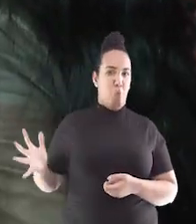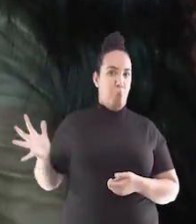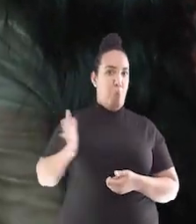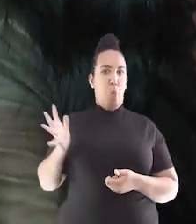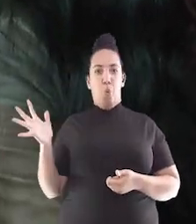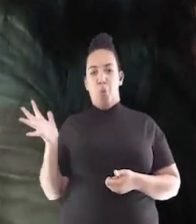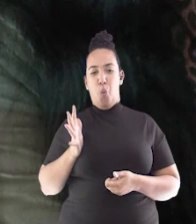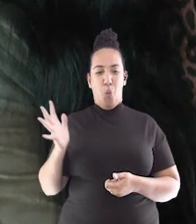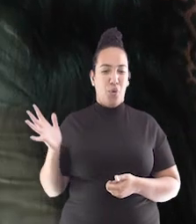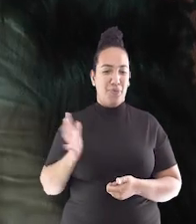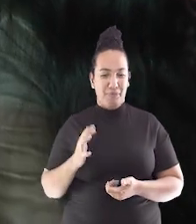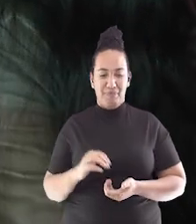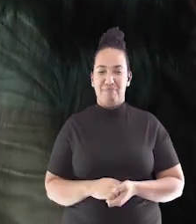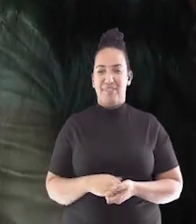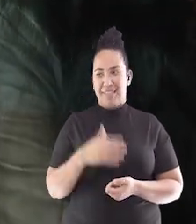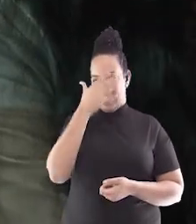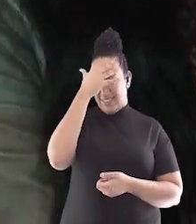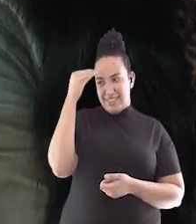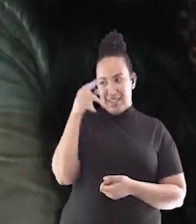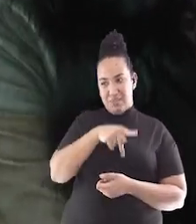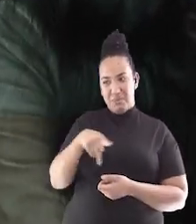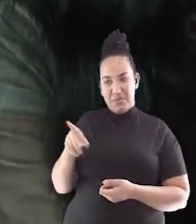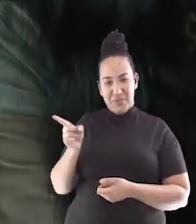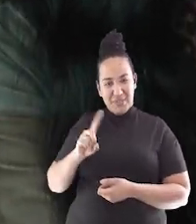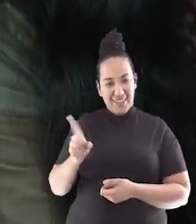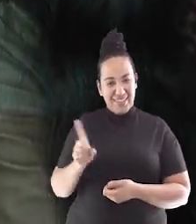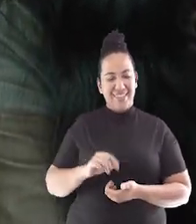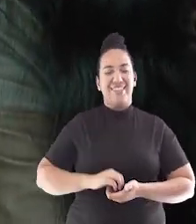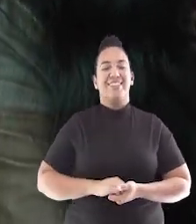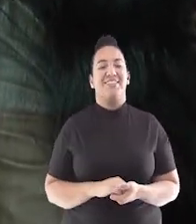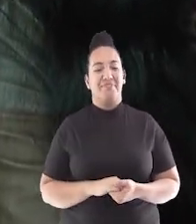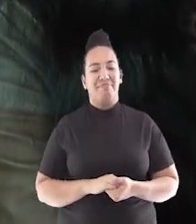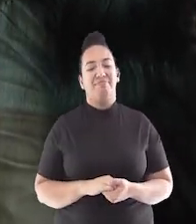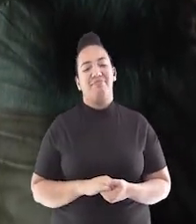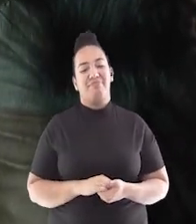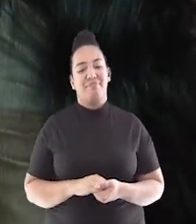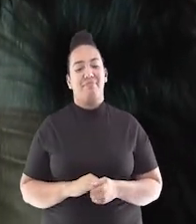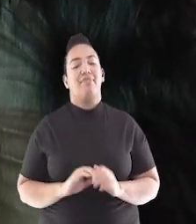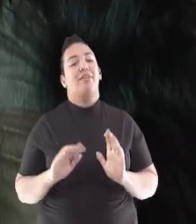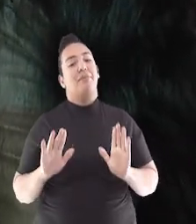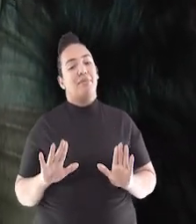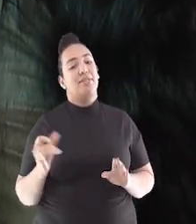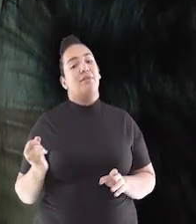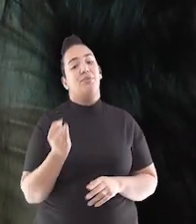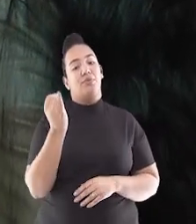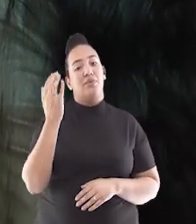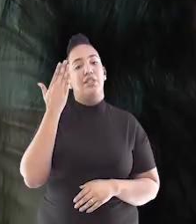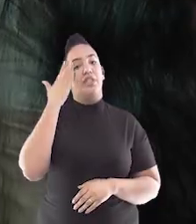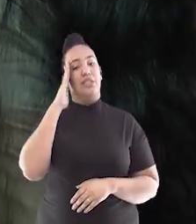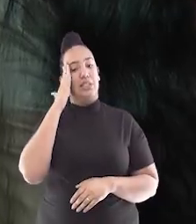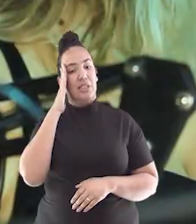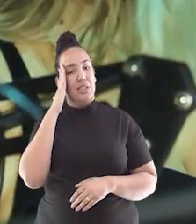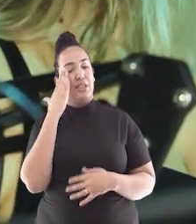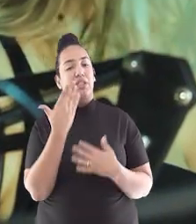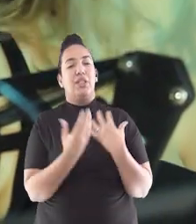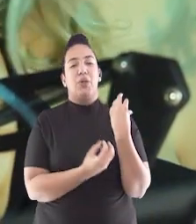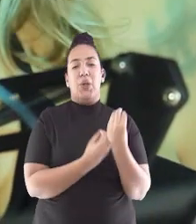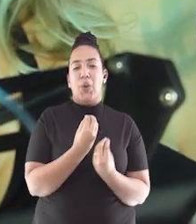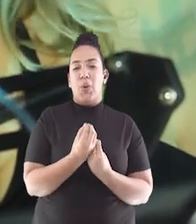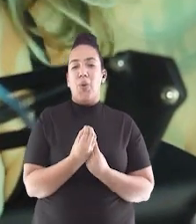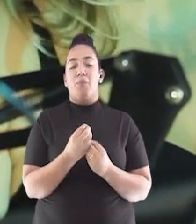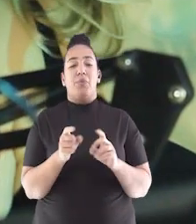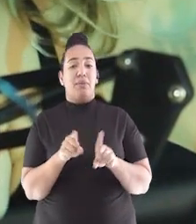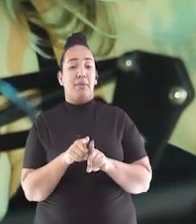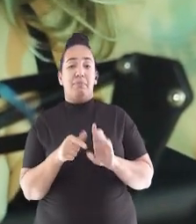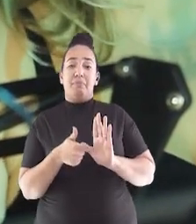das amizades. riquíssimo. Não esqueça dos professores também. Exato, obviamente. Mas assim, é realmente entender como é que funciona e